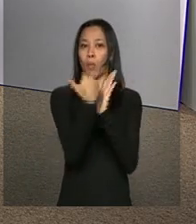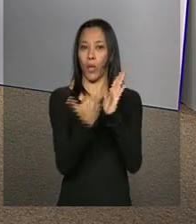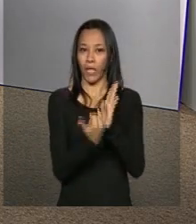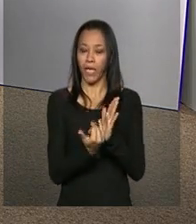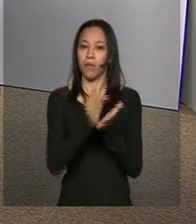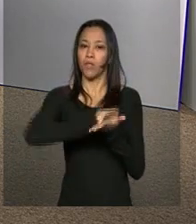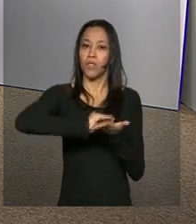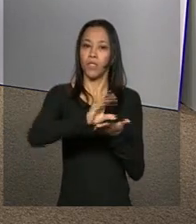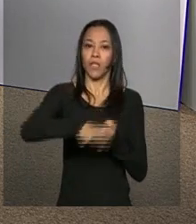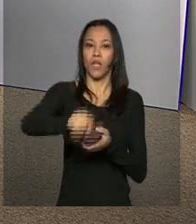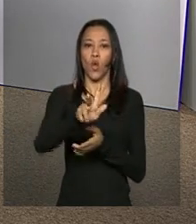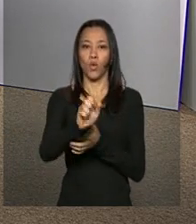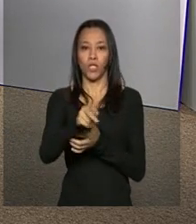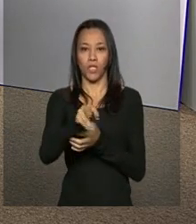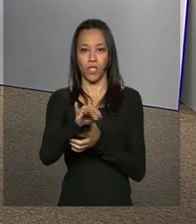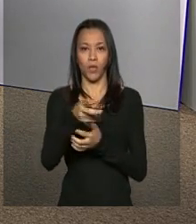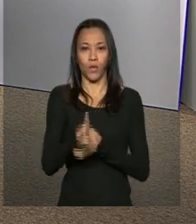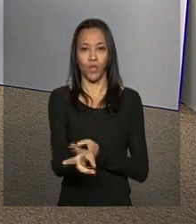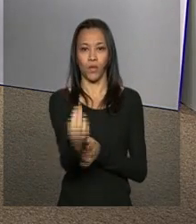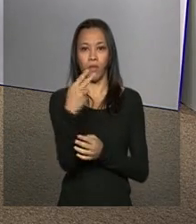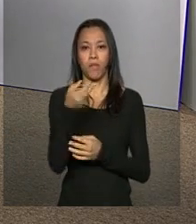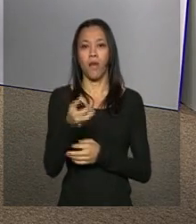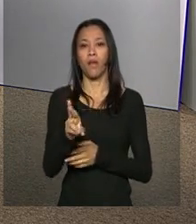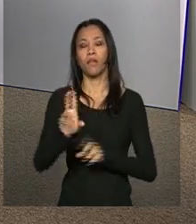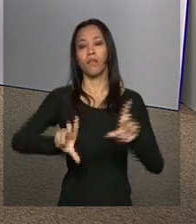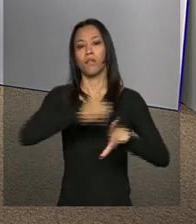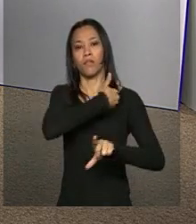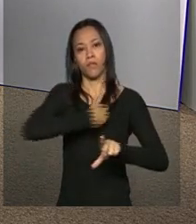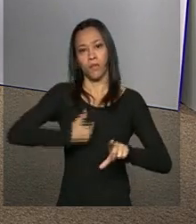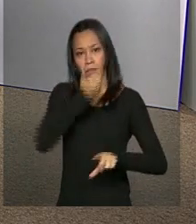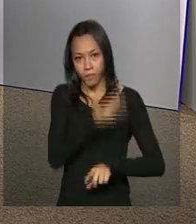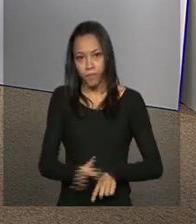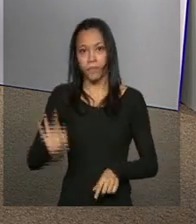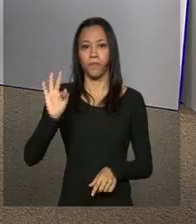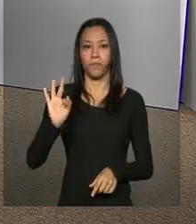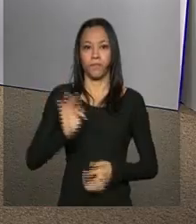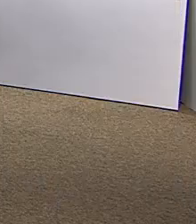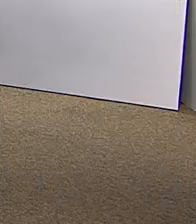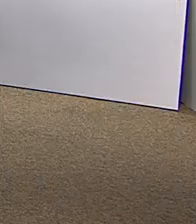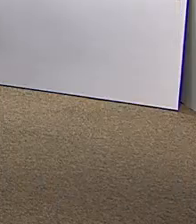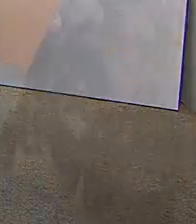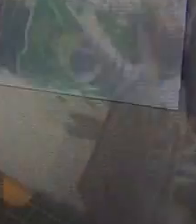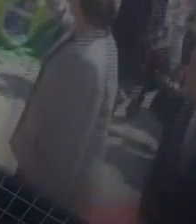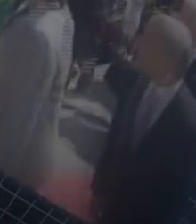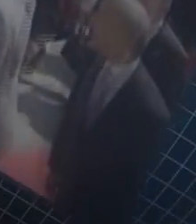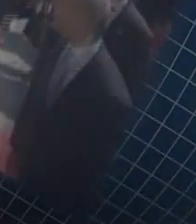de Investimentos em Logística. Continue com a gente, NBR, a TV do Governo Federal.